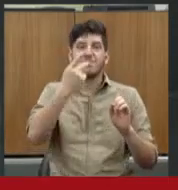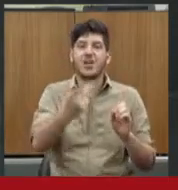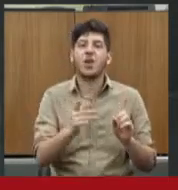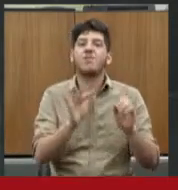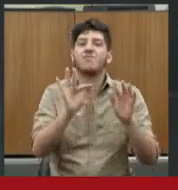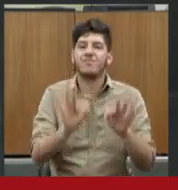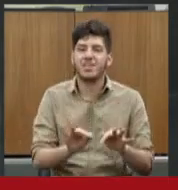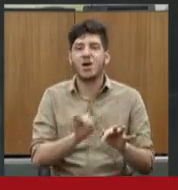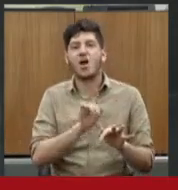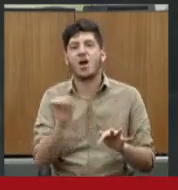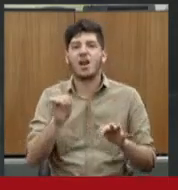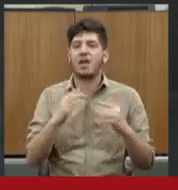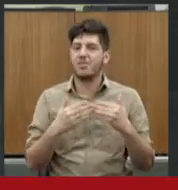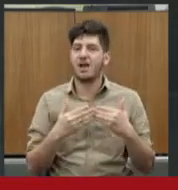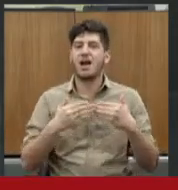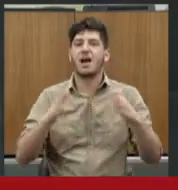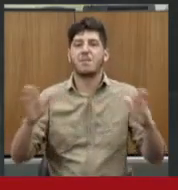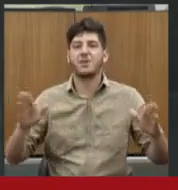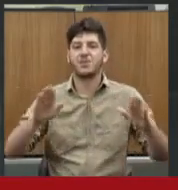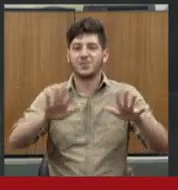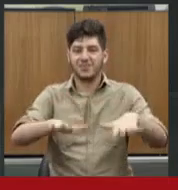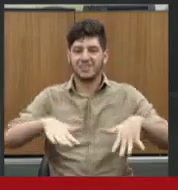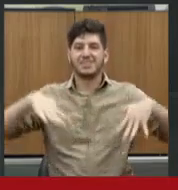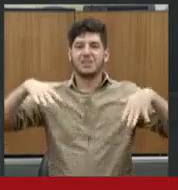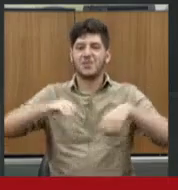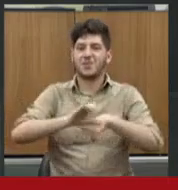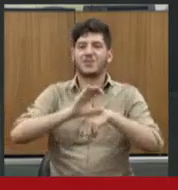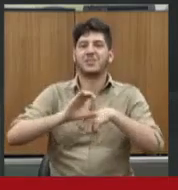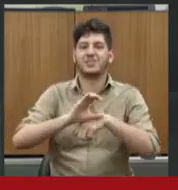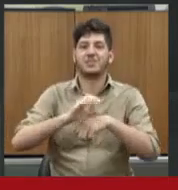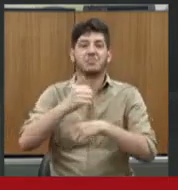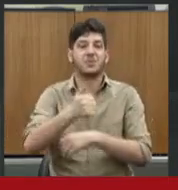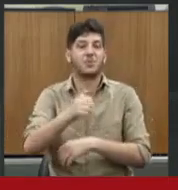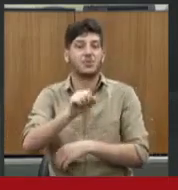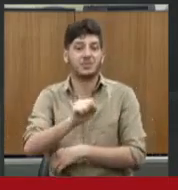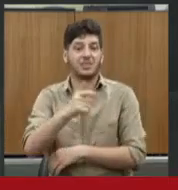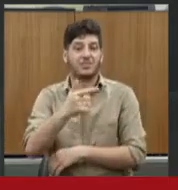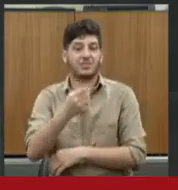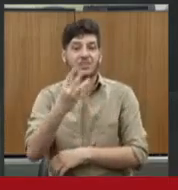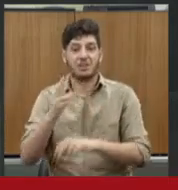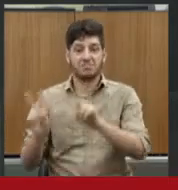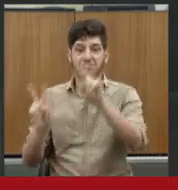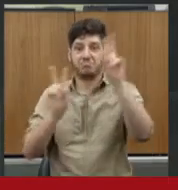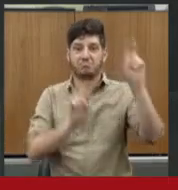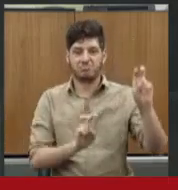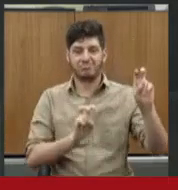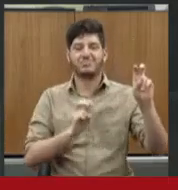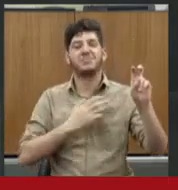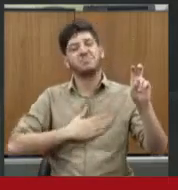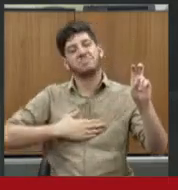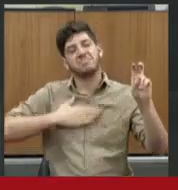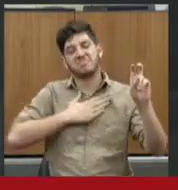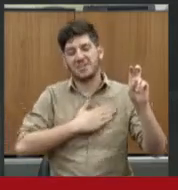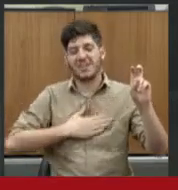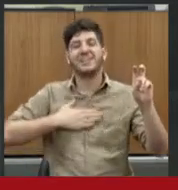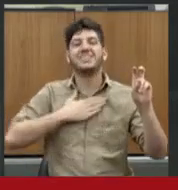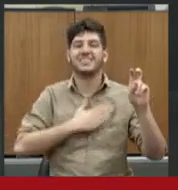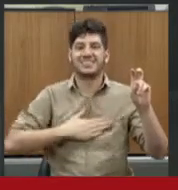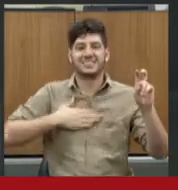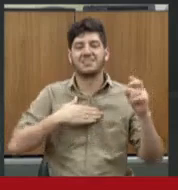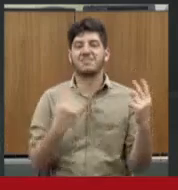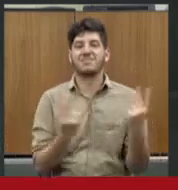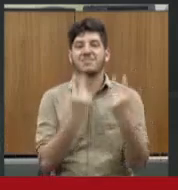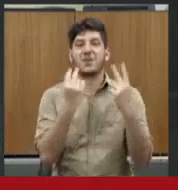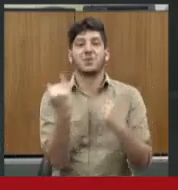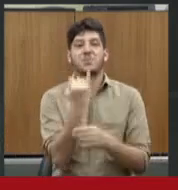na sessão de abertura da Assembleia Constituinte de 1823. Abro aspas. Que prazer, que fortuna para todos